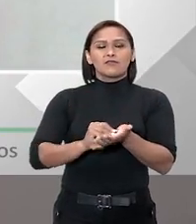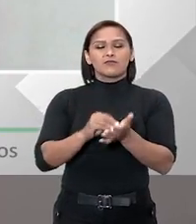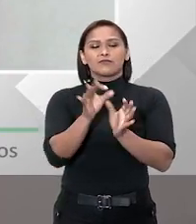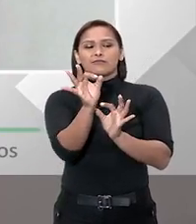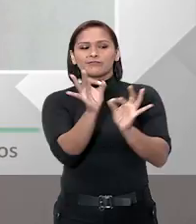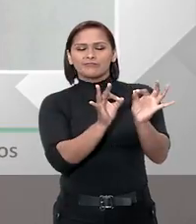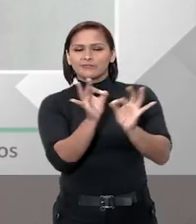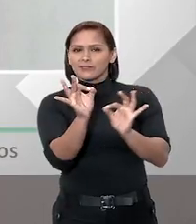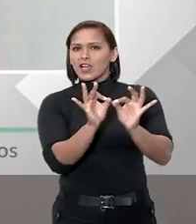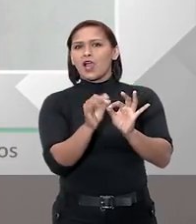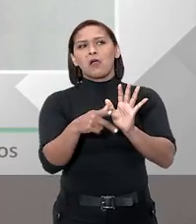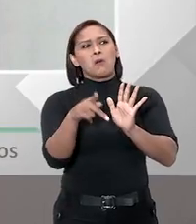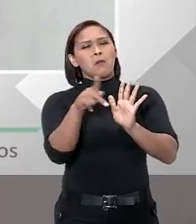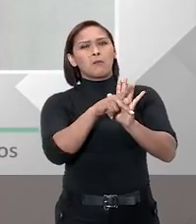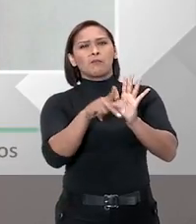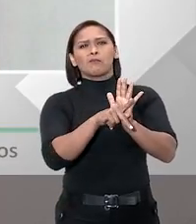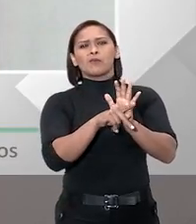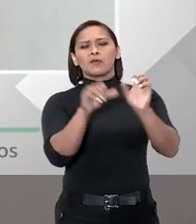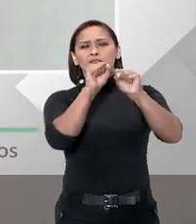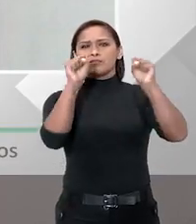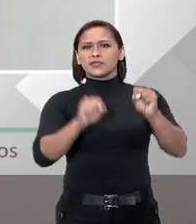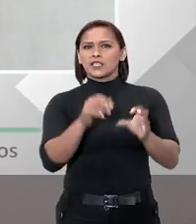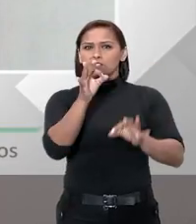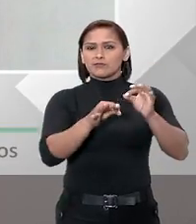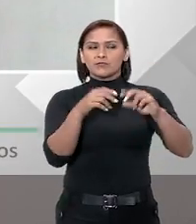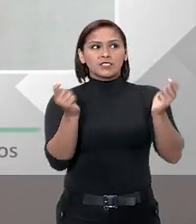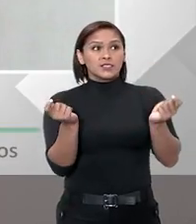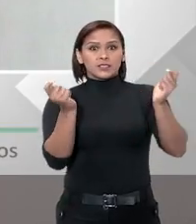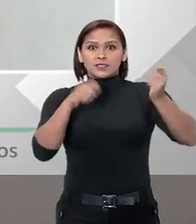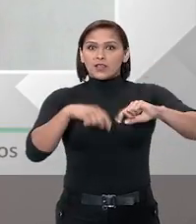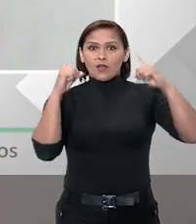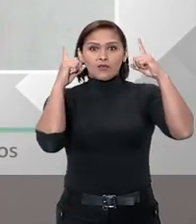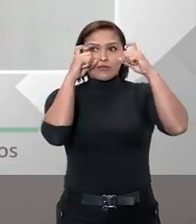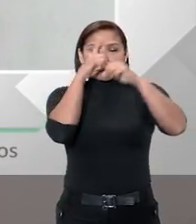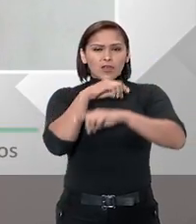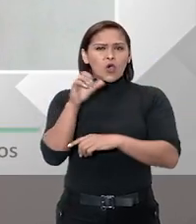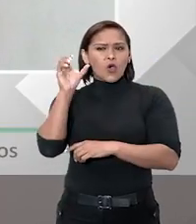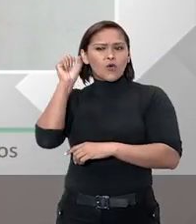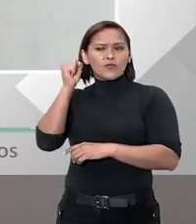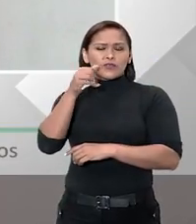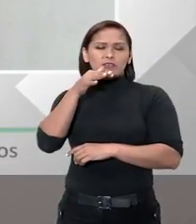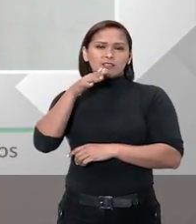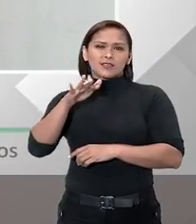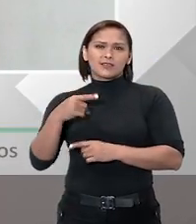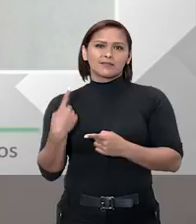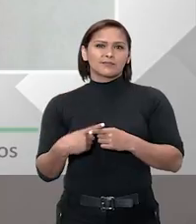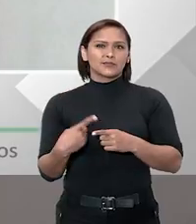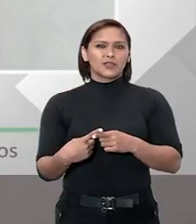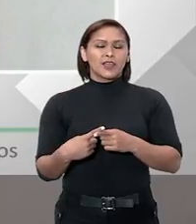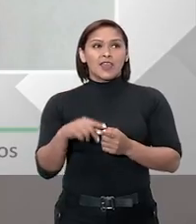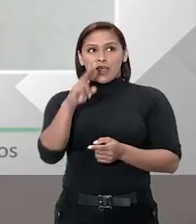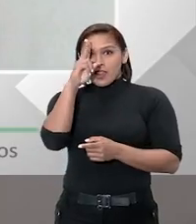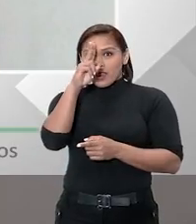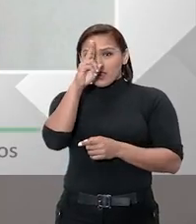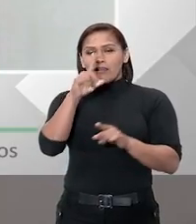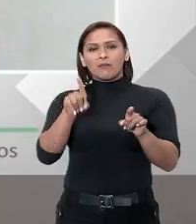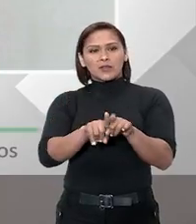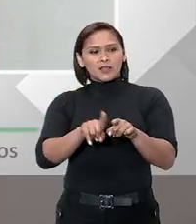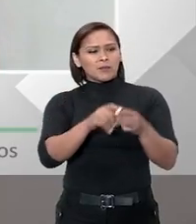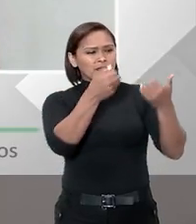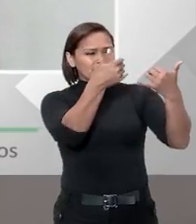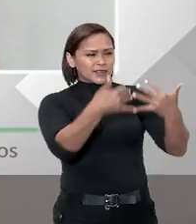despreparo do próprio sistema de justiça foi impossível escutar essa menina. Ele ainda recorda que